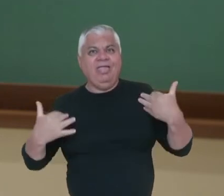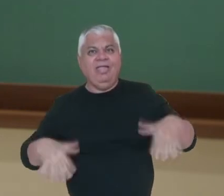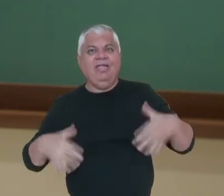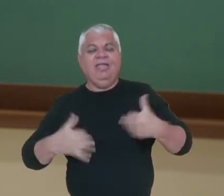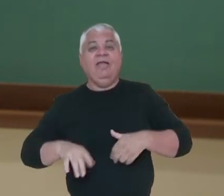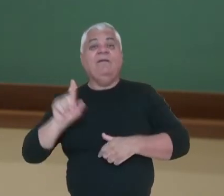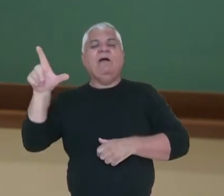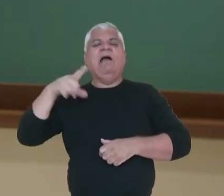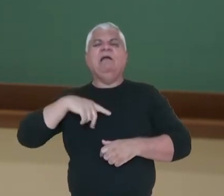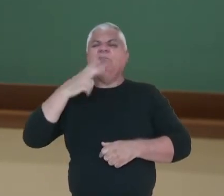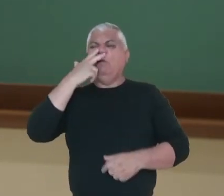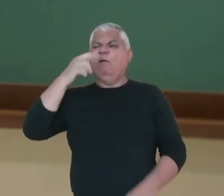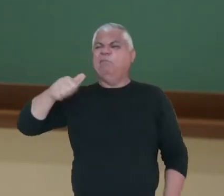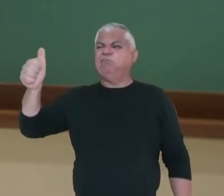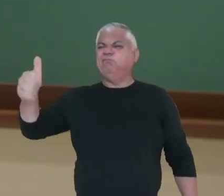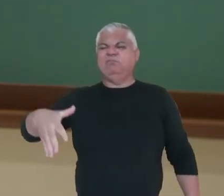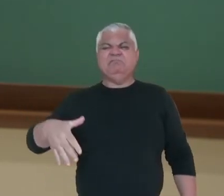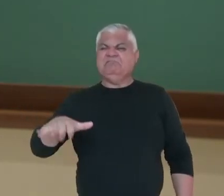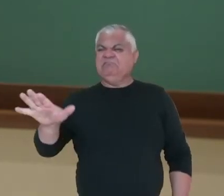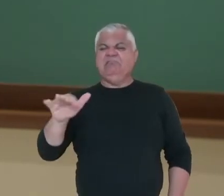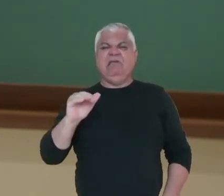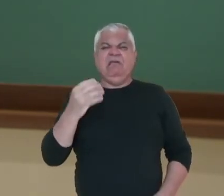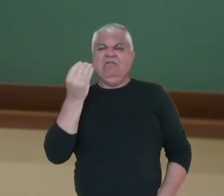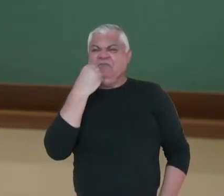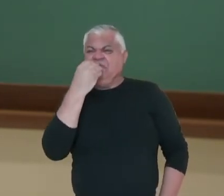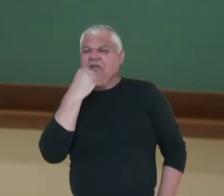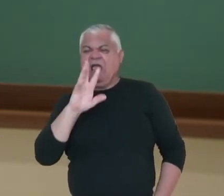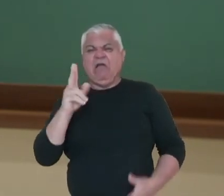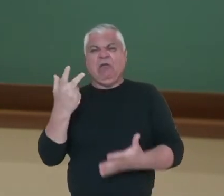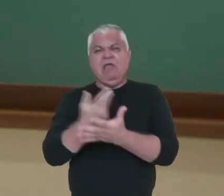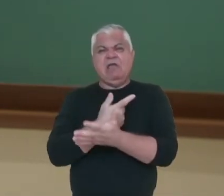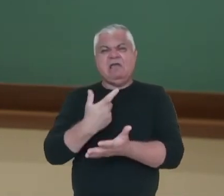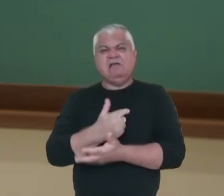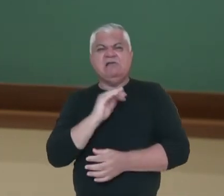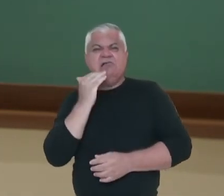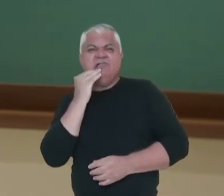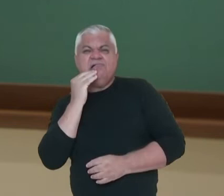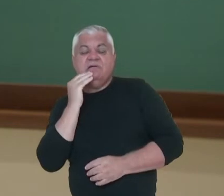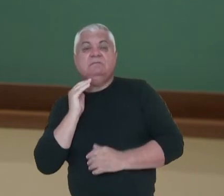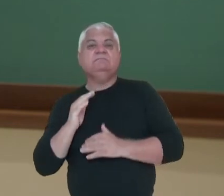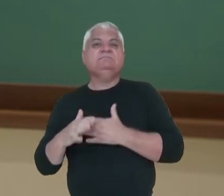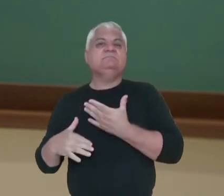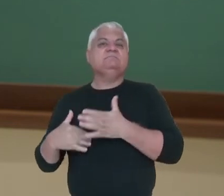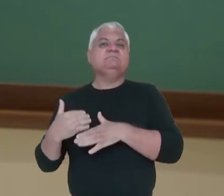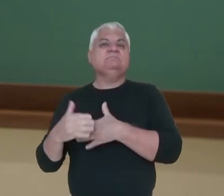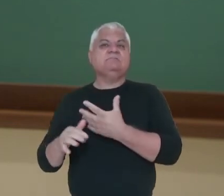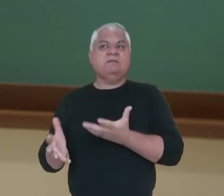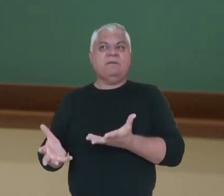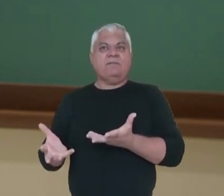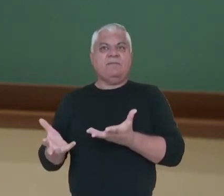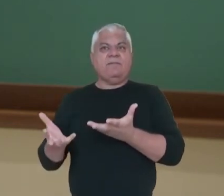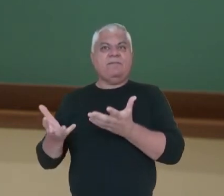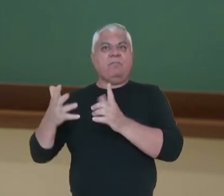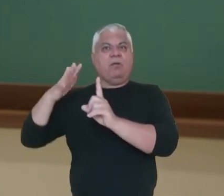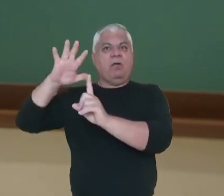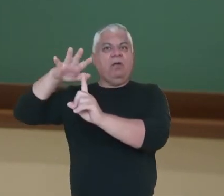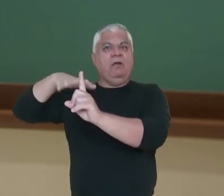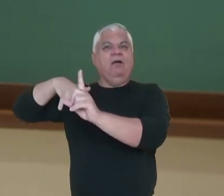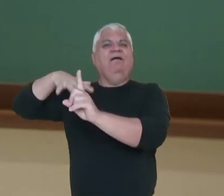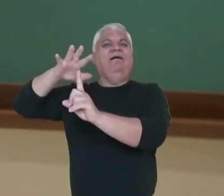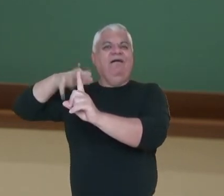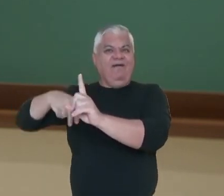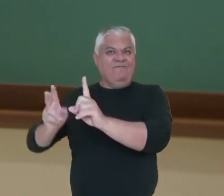baixo teor técnico. Então elas eram até negligenciadas, somente muito depois que elas foram reconhecidas. Então por isso que eles não